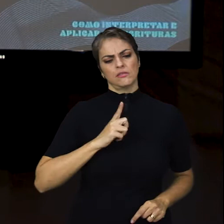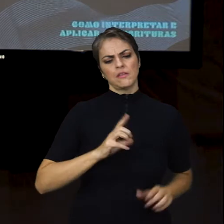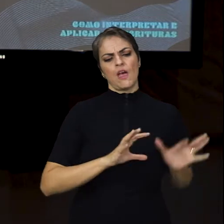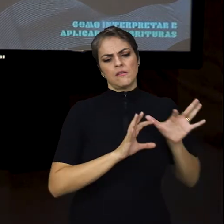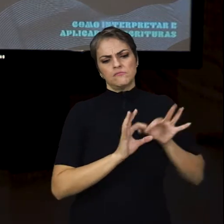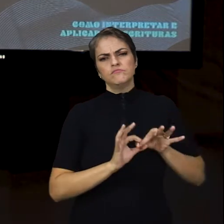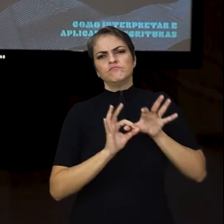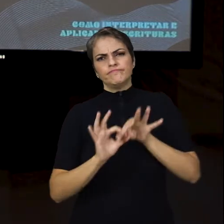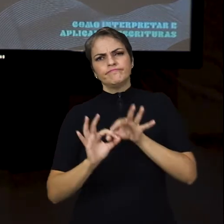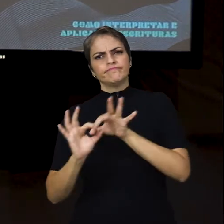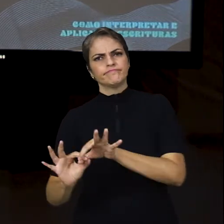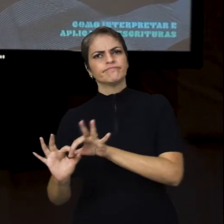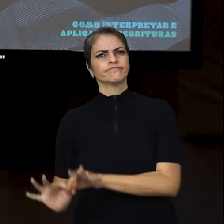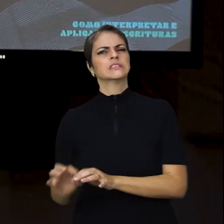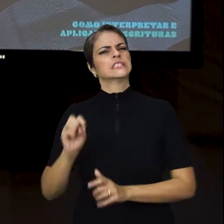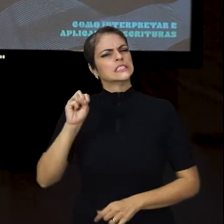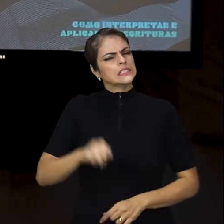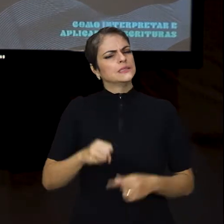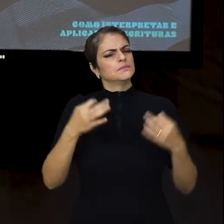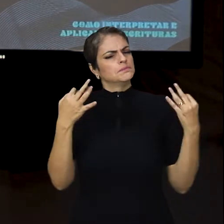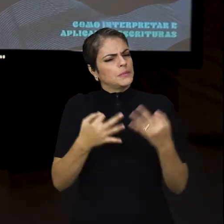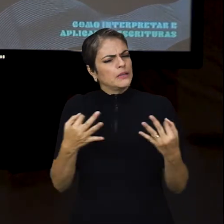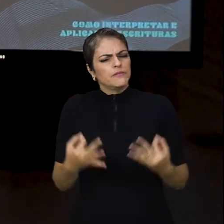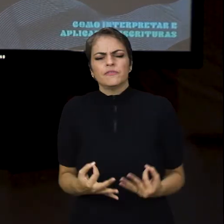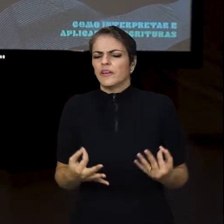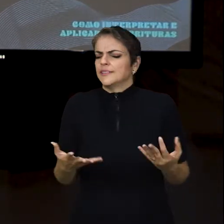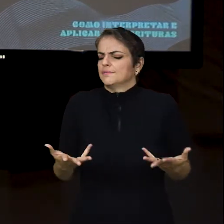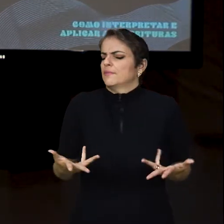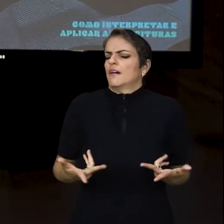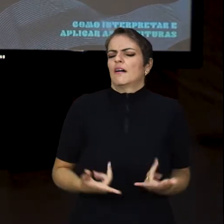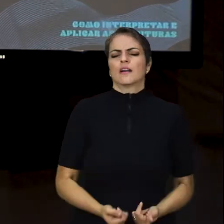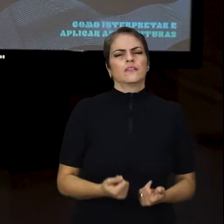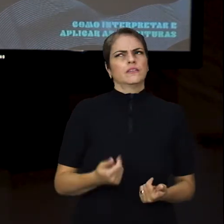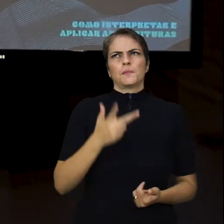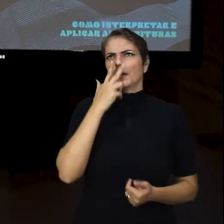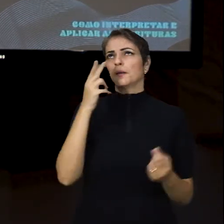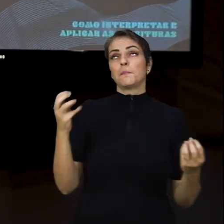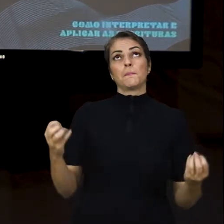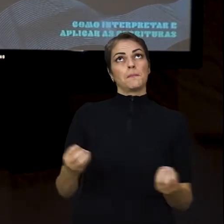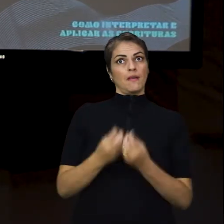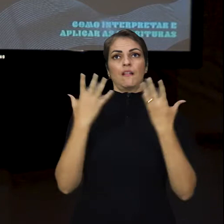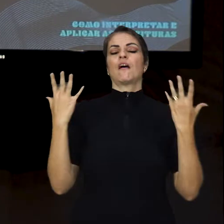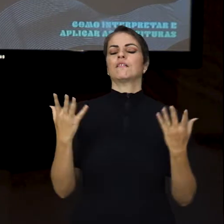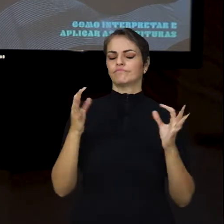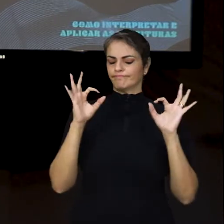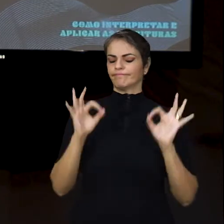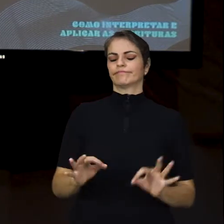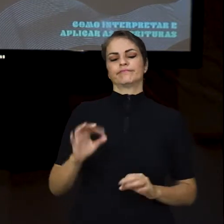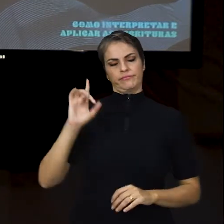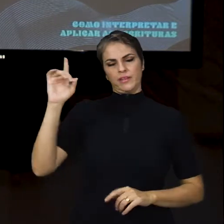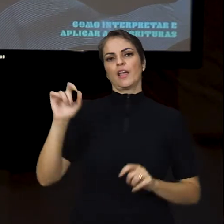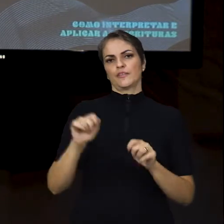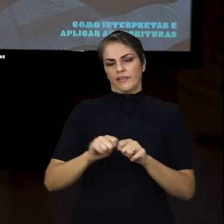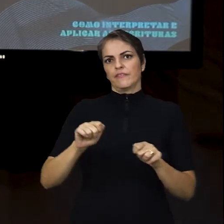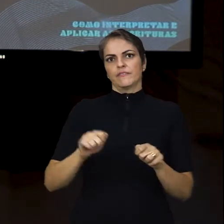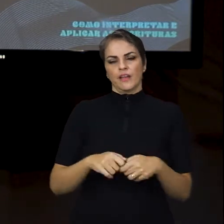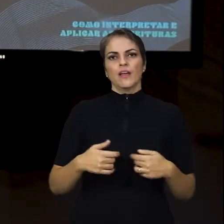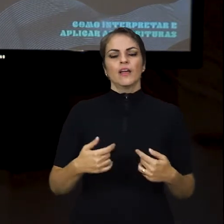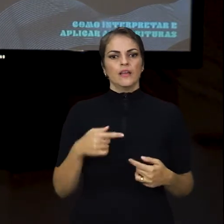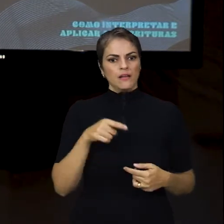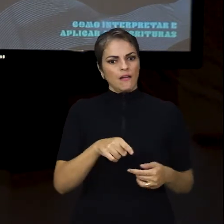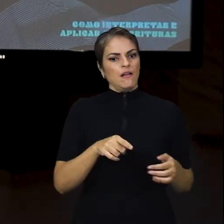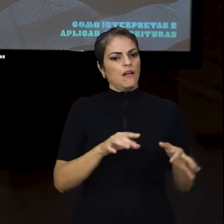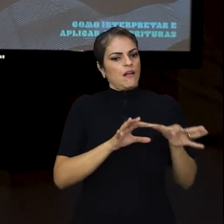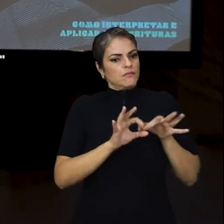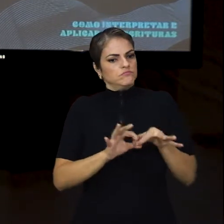estão conectados, e há uma coerência, uma coesão incrível e sobrenatural, de fato, entre eles, para que eles sejam